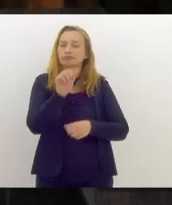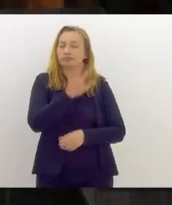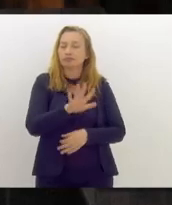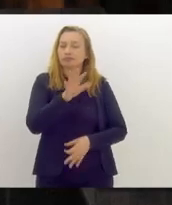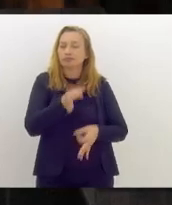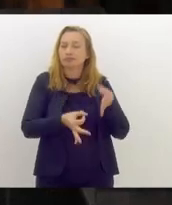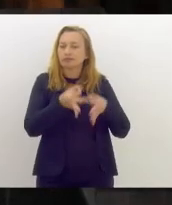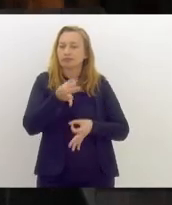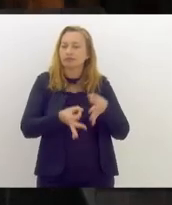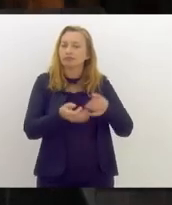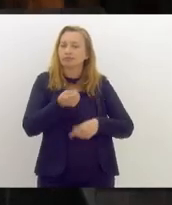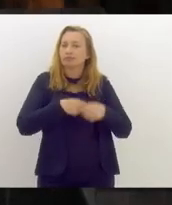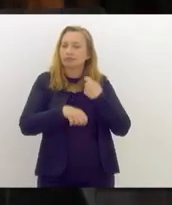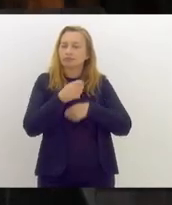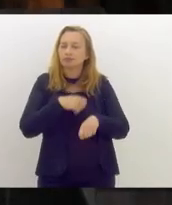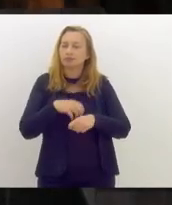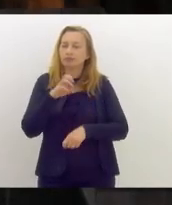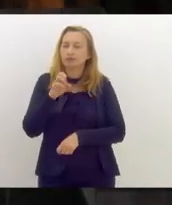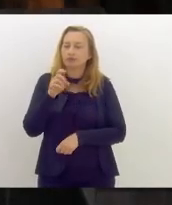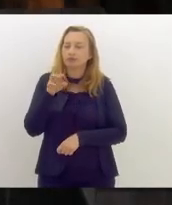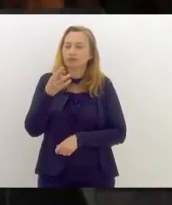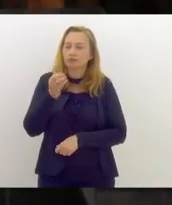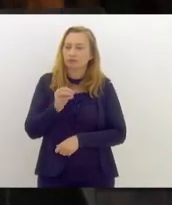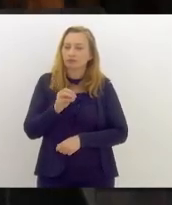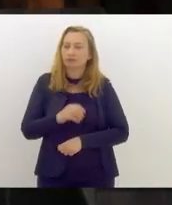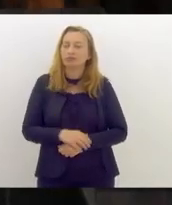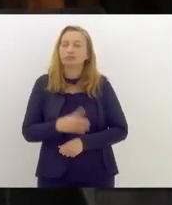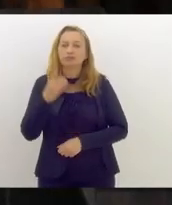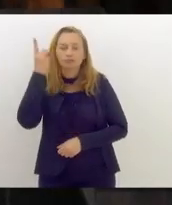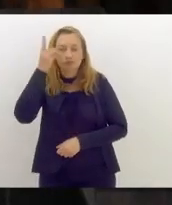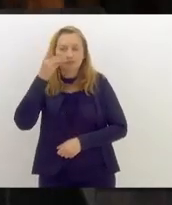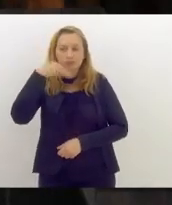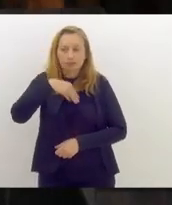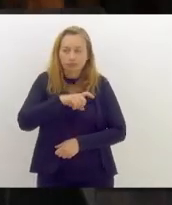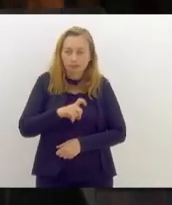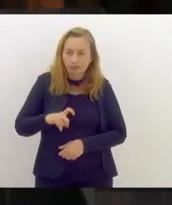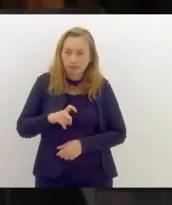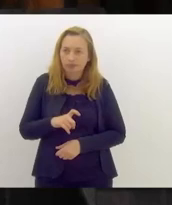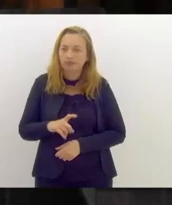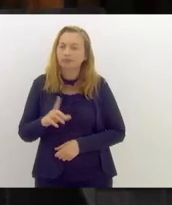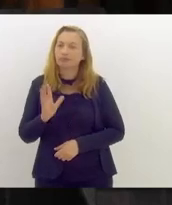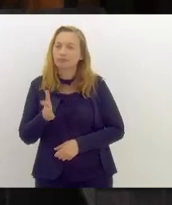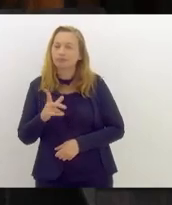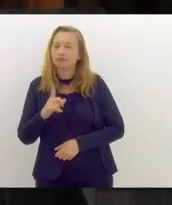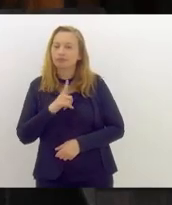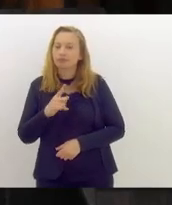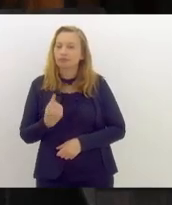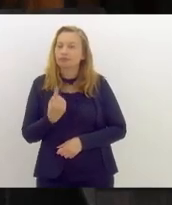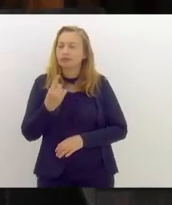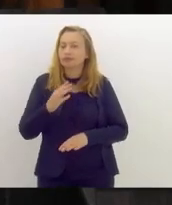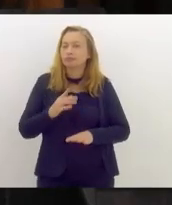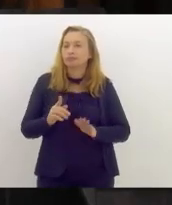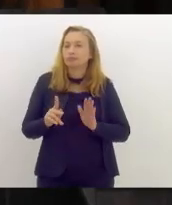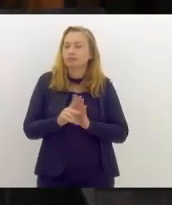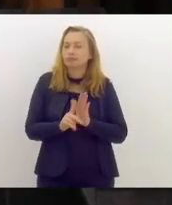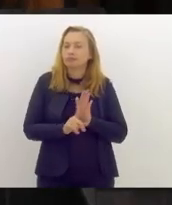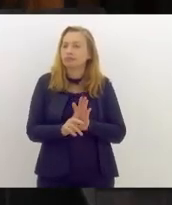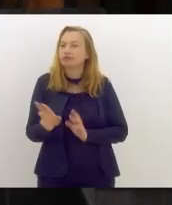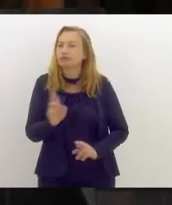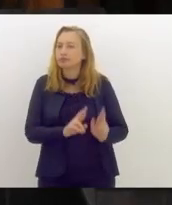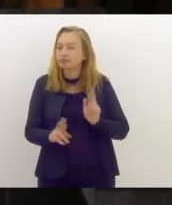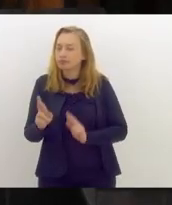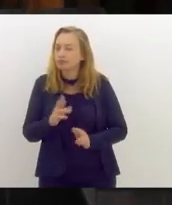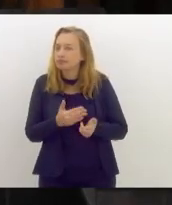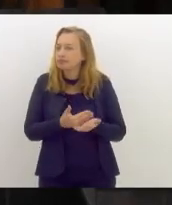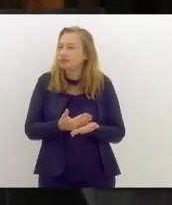Justiça de administração Eduardo Lima Neto o deputado maxileno que tem já mais um projeto dessa relação que a gente